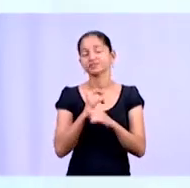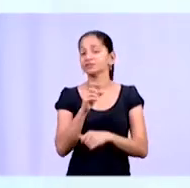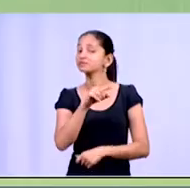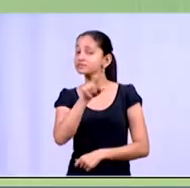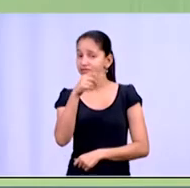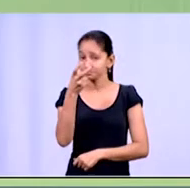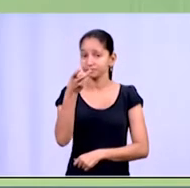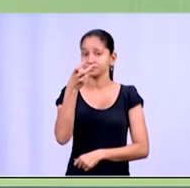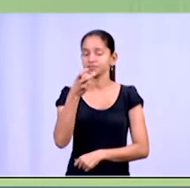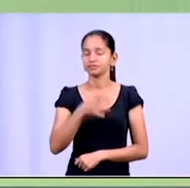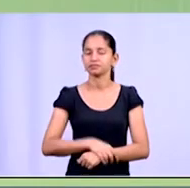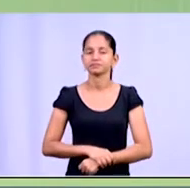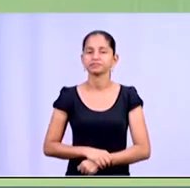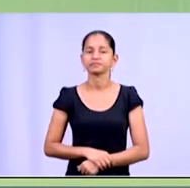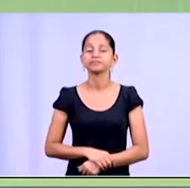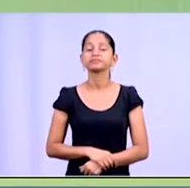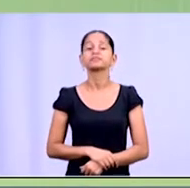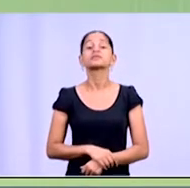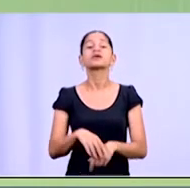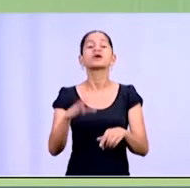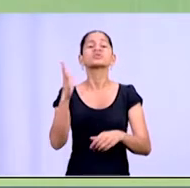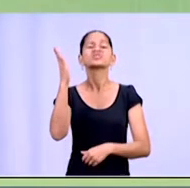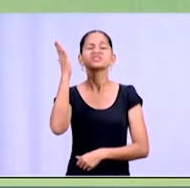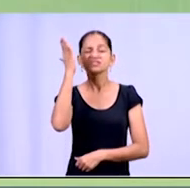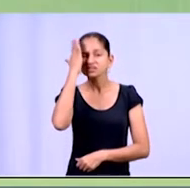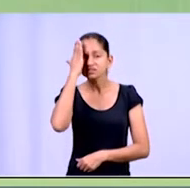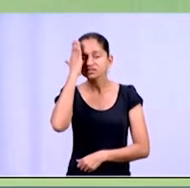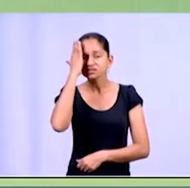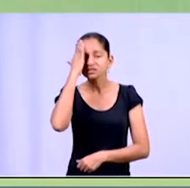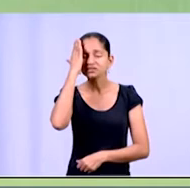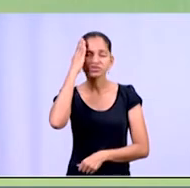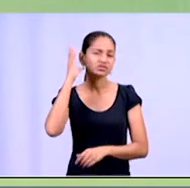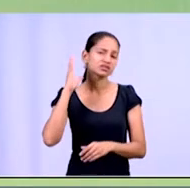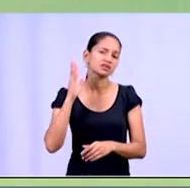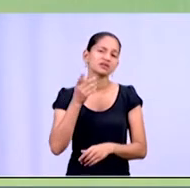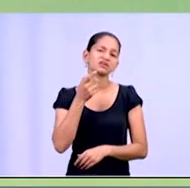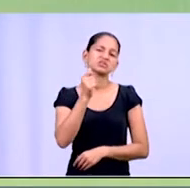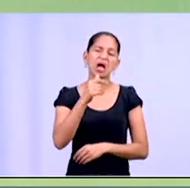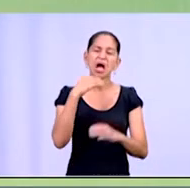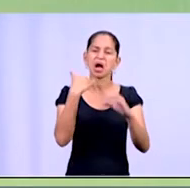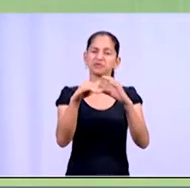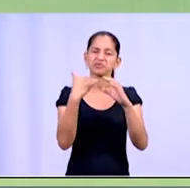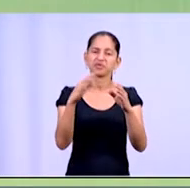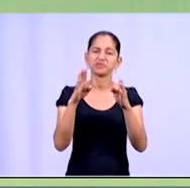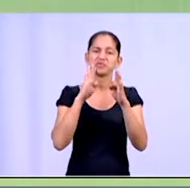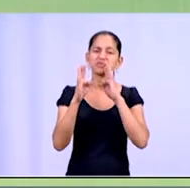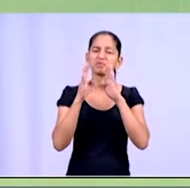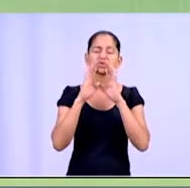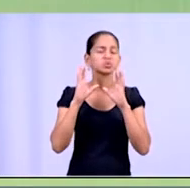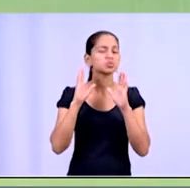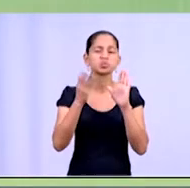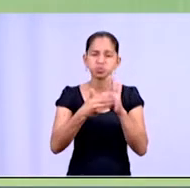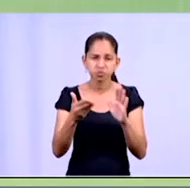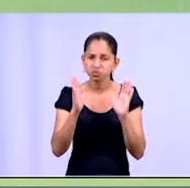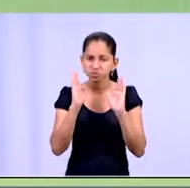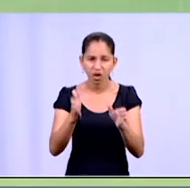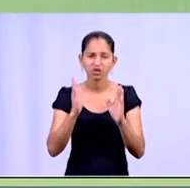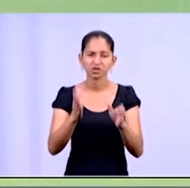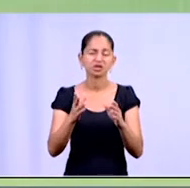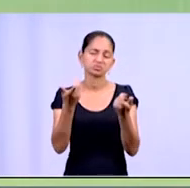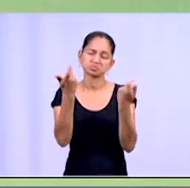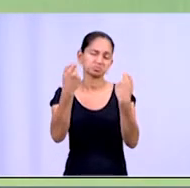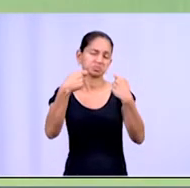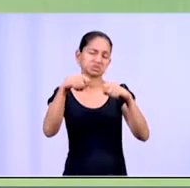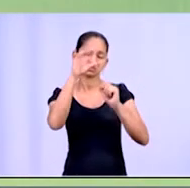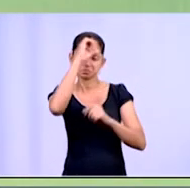ideia. Eu já sei o suficiente de informática. Eu tenho e-mail, tenho Facebook, tenho tudo. E não preciso